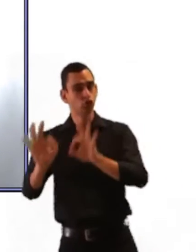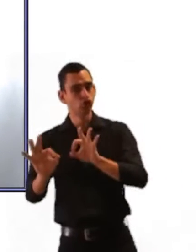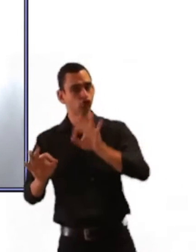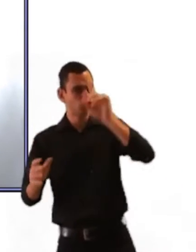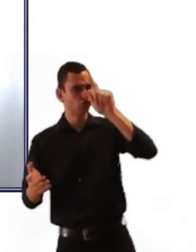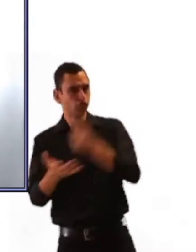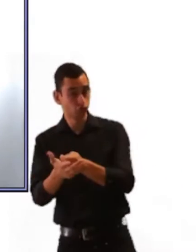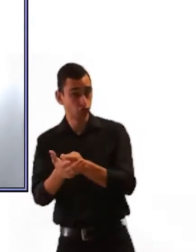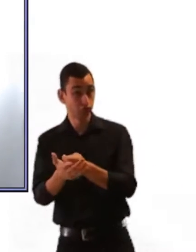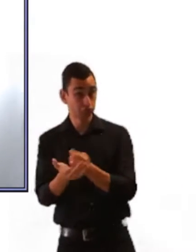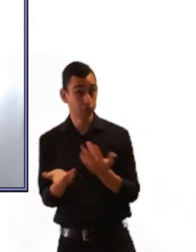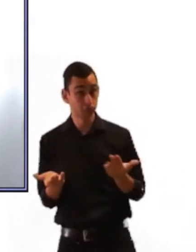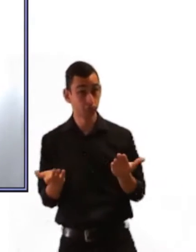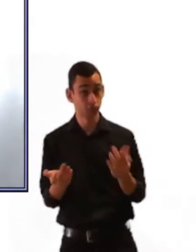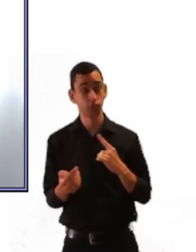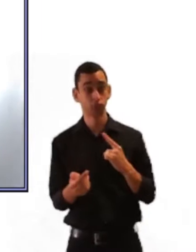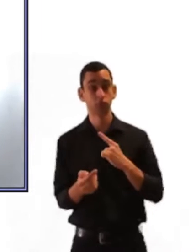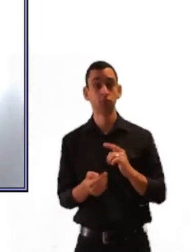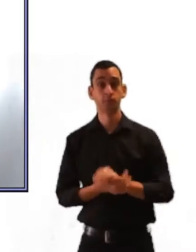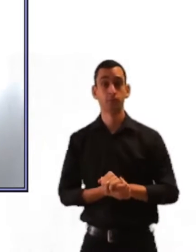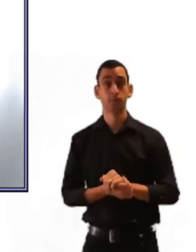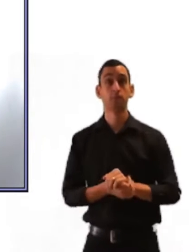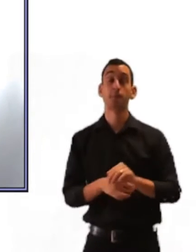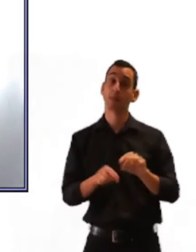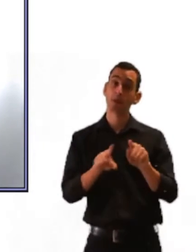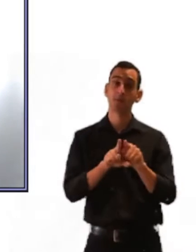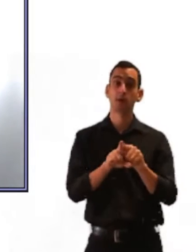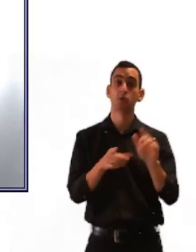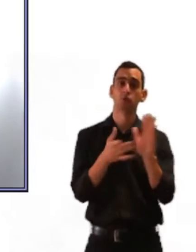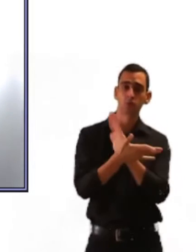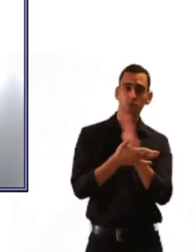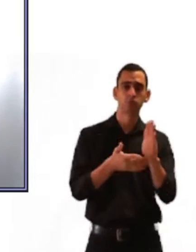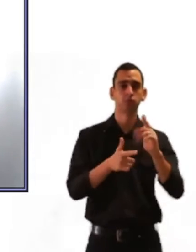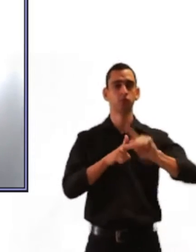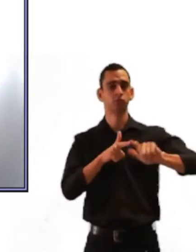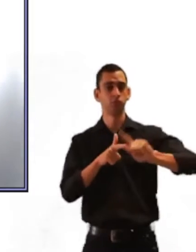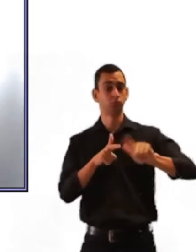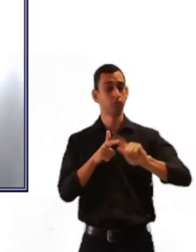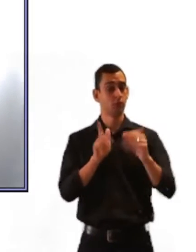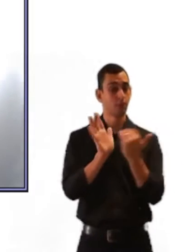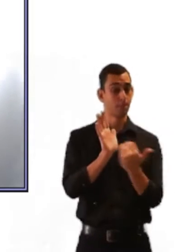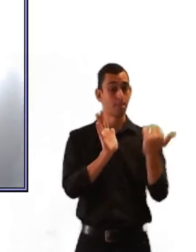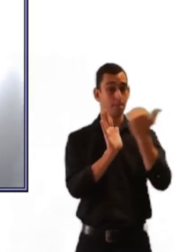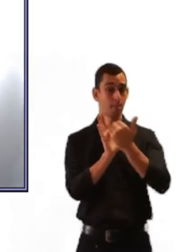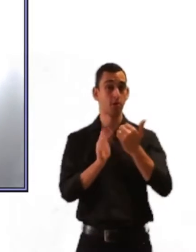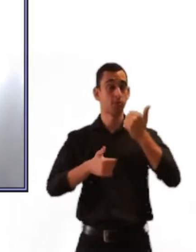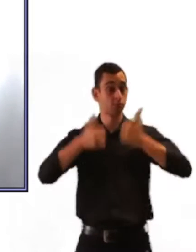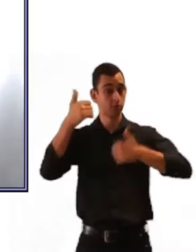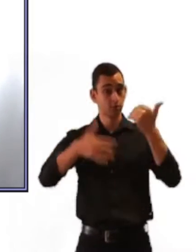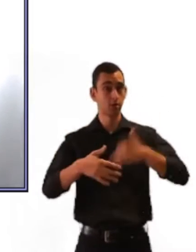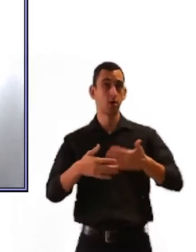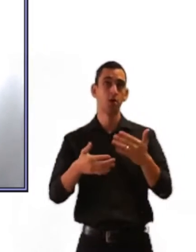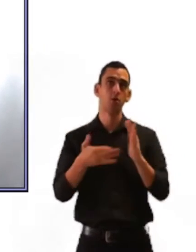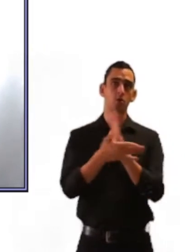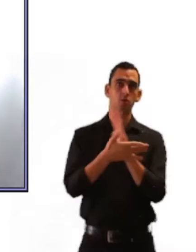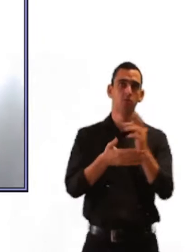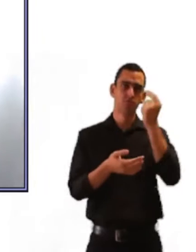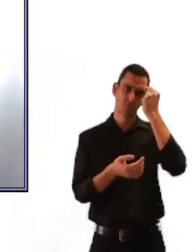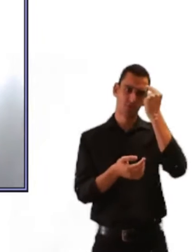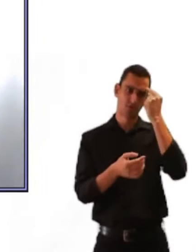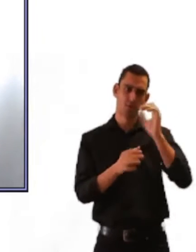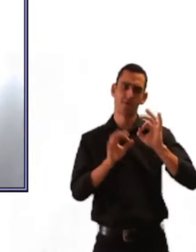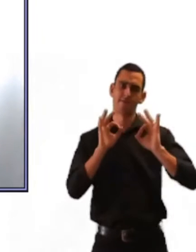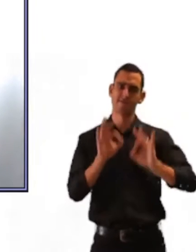mais contemporânea, mas que problematiza esses conceitos clássicos, vai dizer: olha, não existe a certeza.